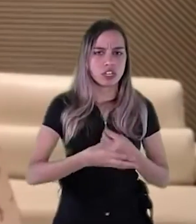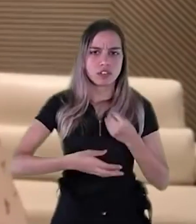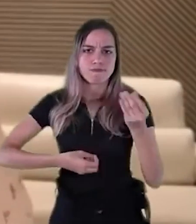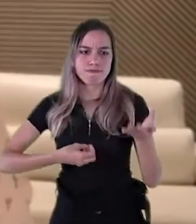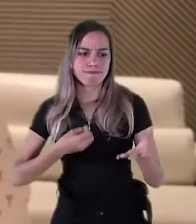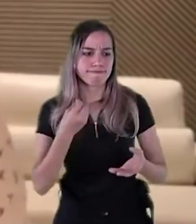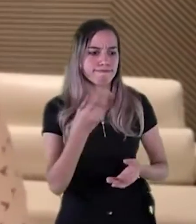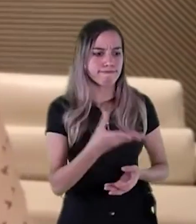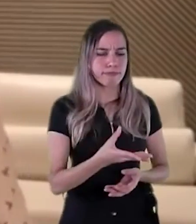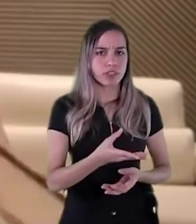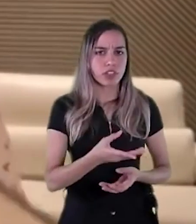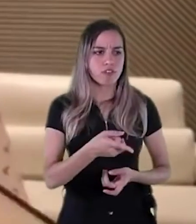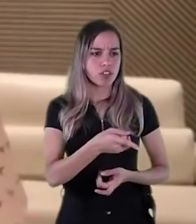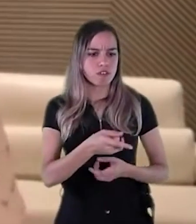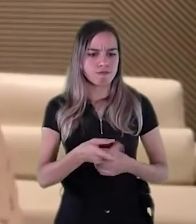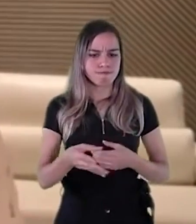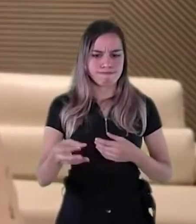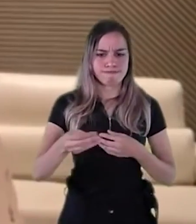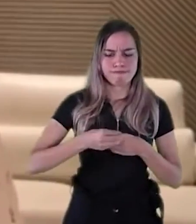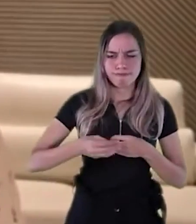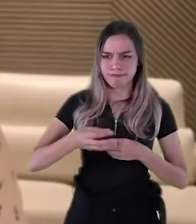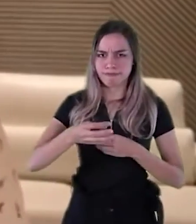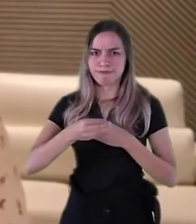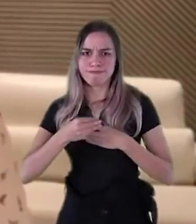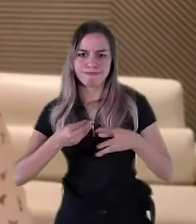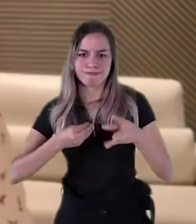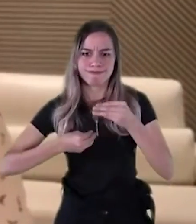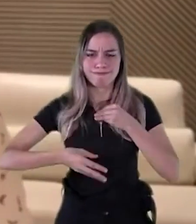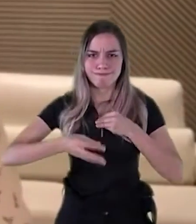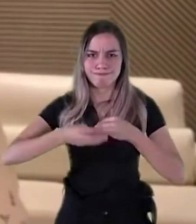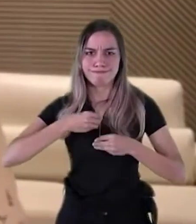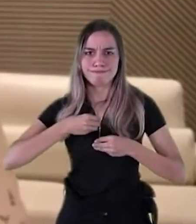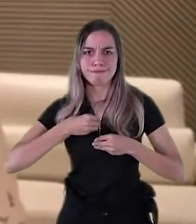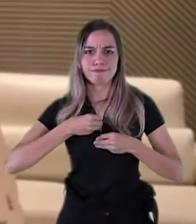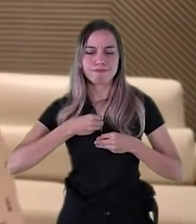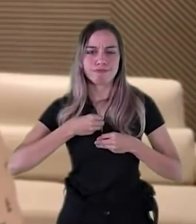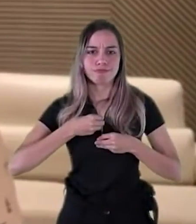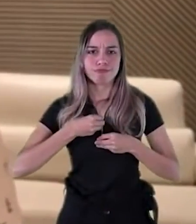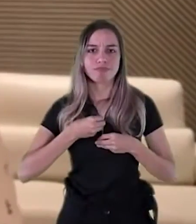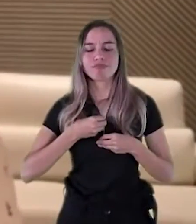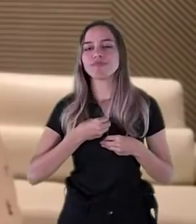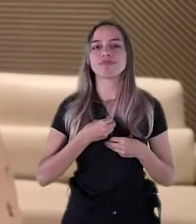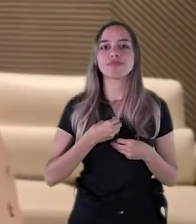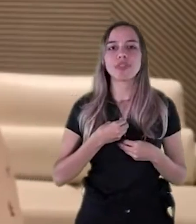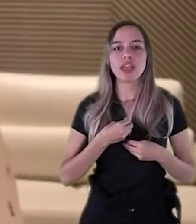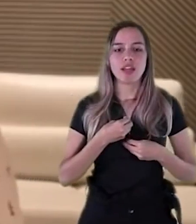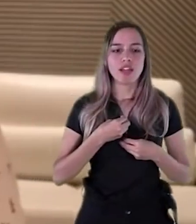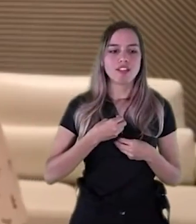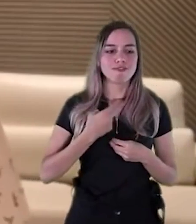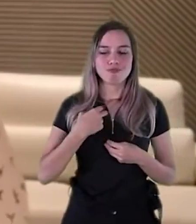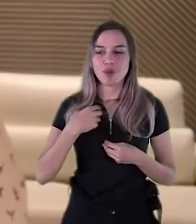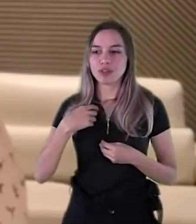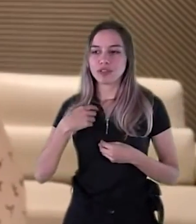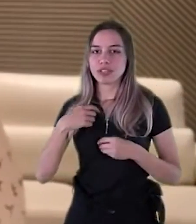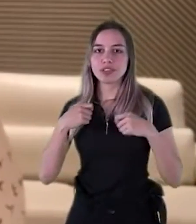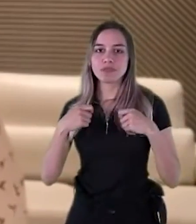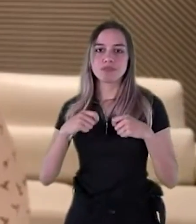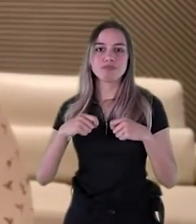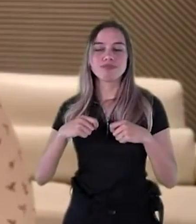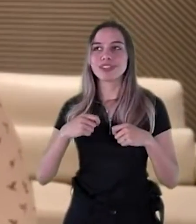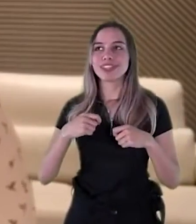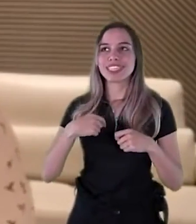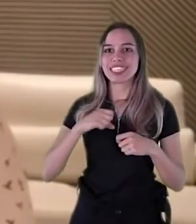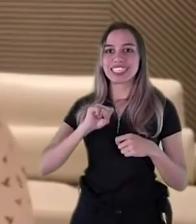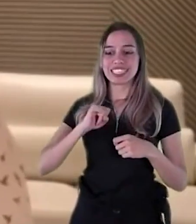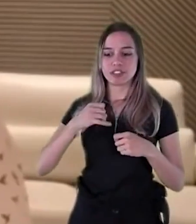configurando assim. Porque quando a gente não se recupera daquilo que a vida nos faz sofrer, isso vai, de alguma